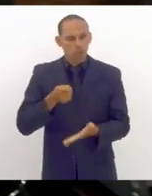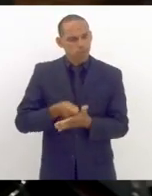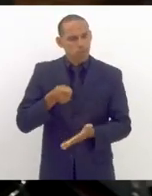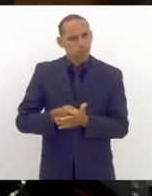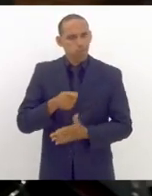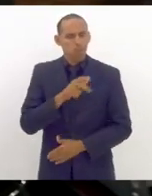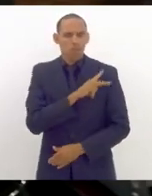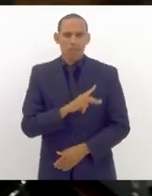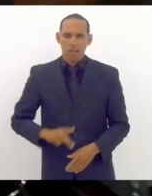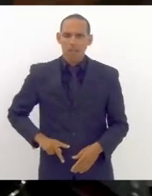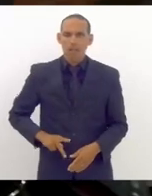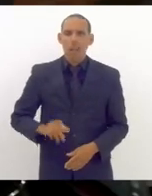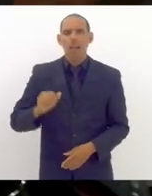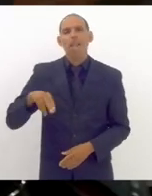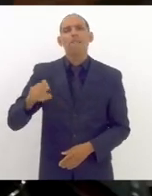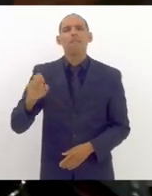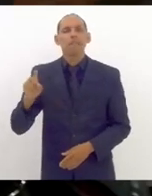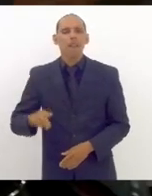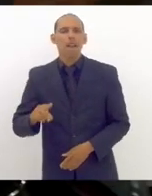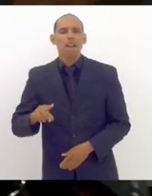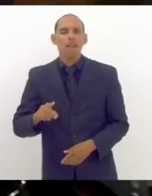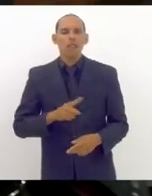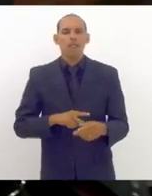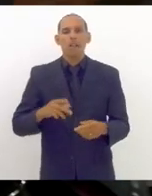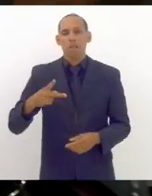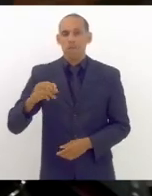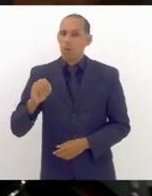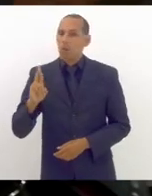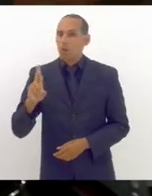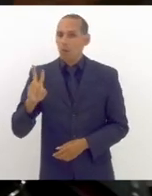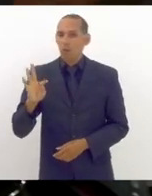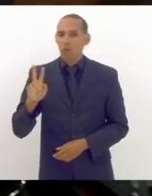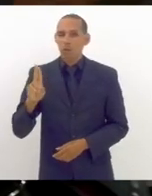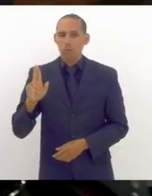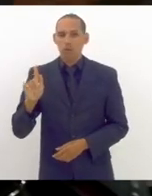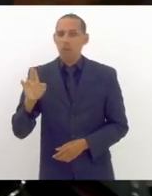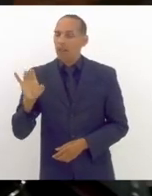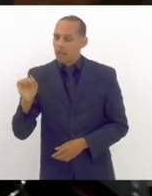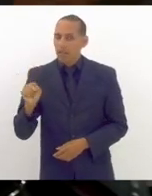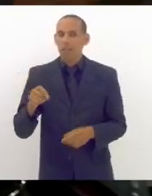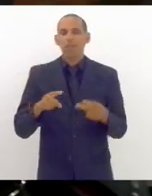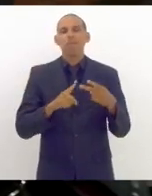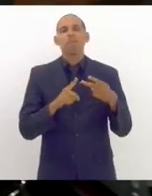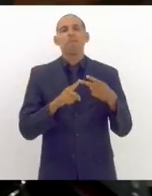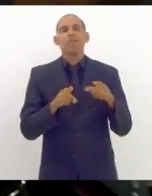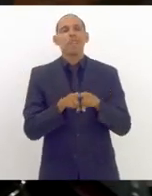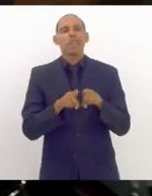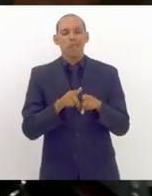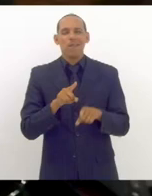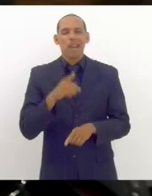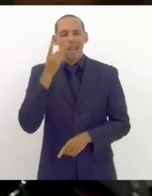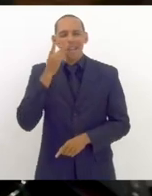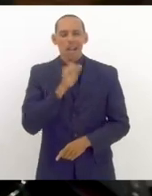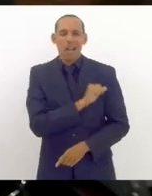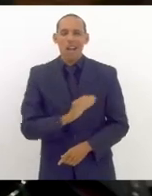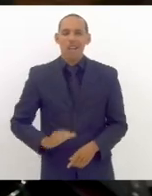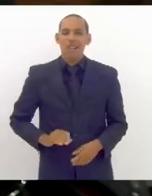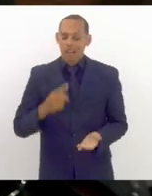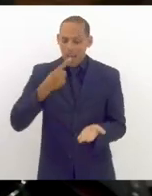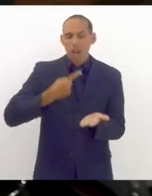do presidente André português e vamos ao mesmo tempo sentar aqui Deputado de assidiano e fazer o acordo